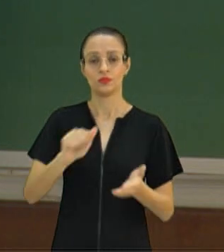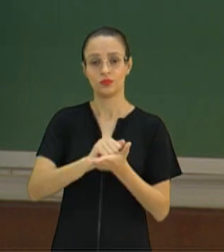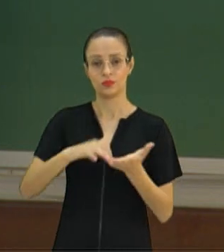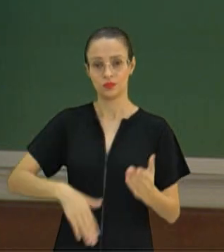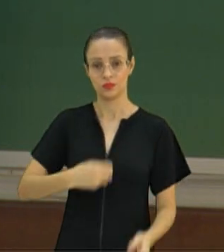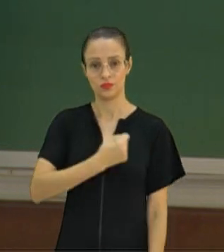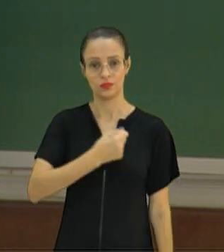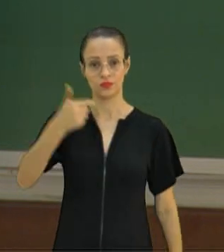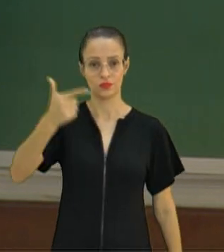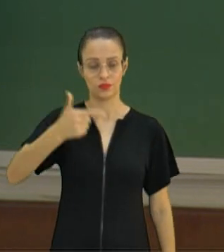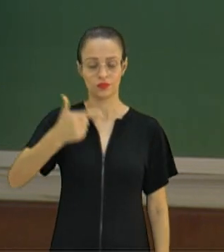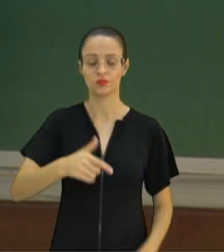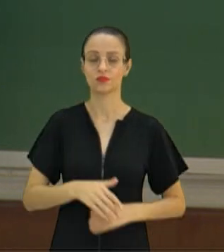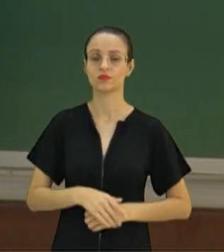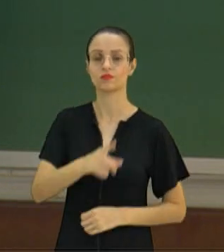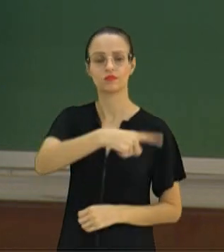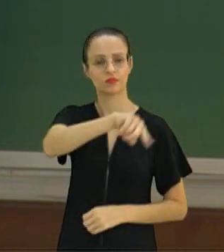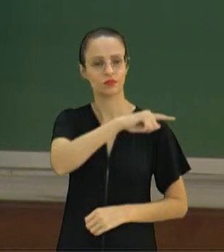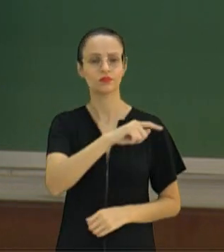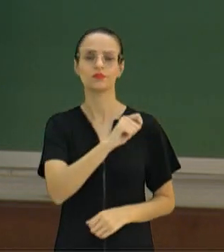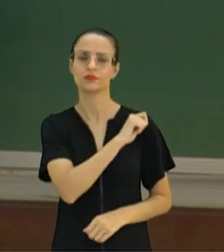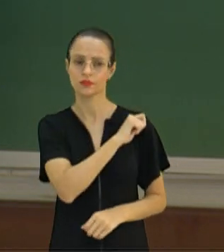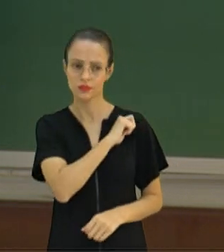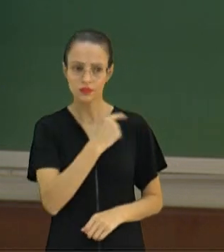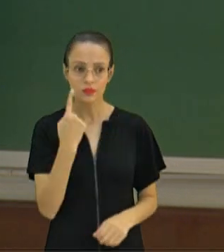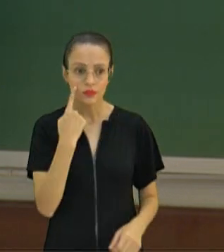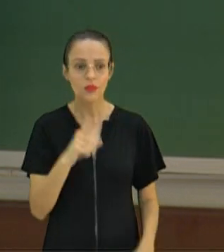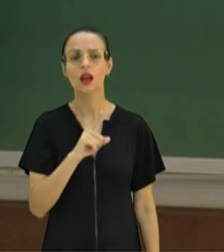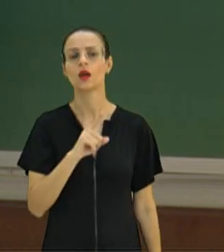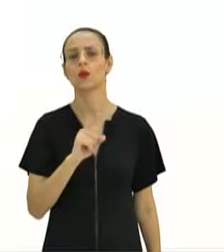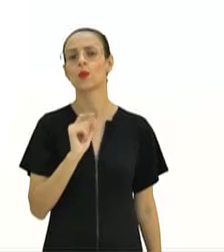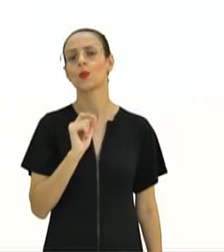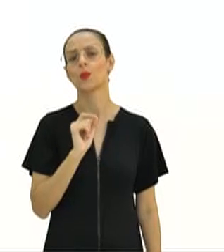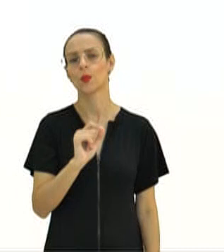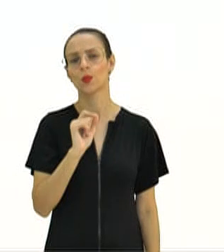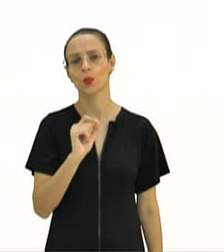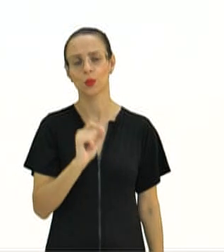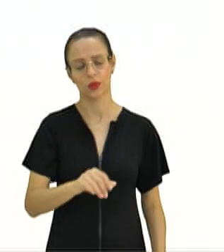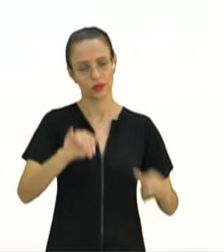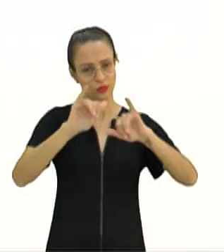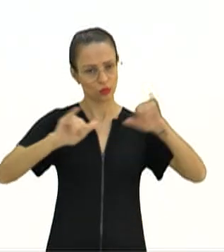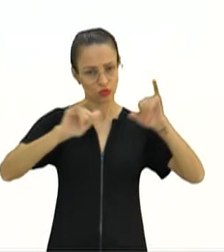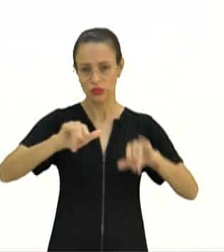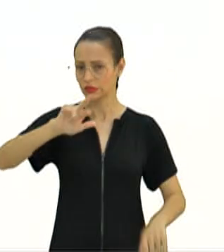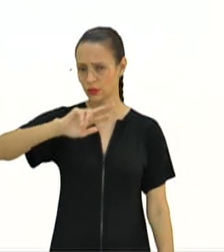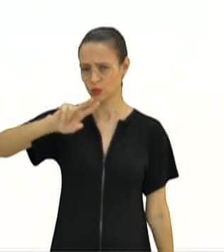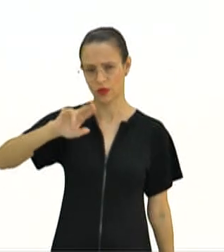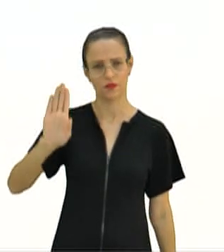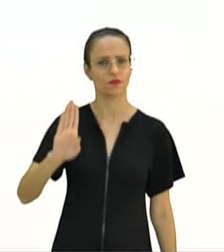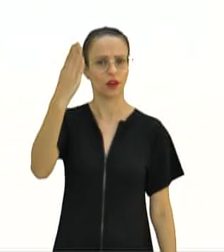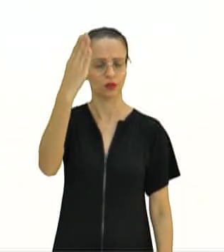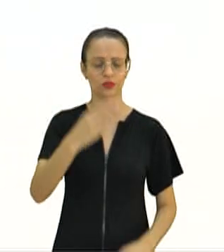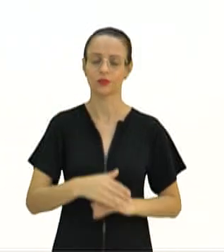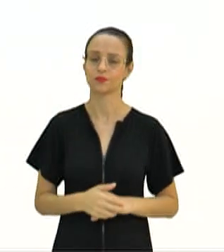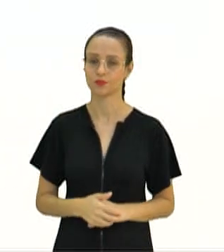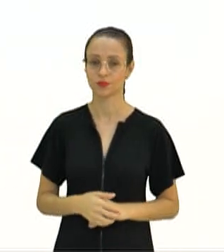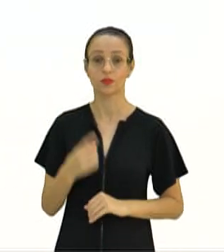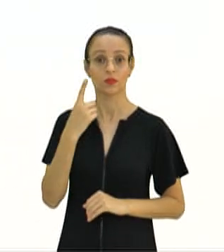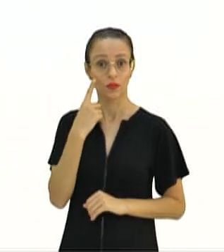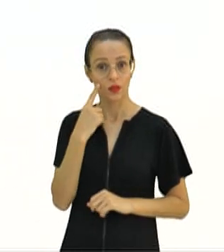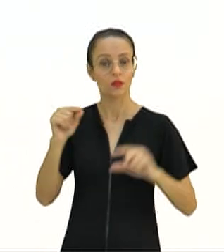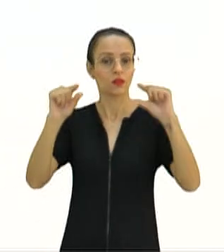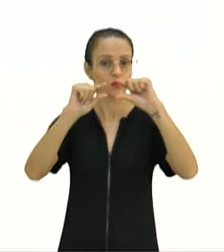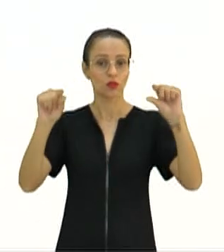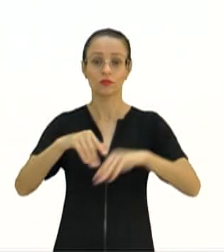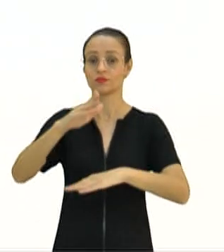Exercício número 2. Os alunos descobriram que a notícia em si não era falsa. Considerando a oração